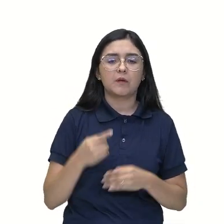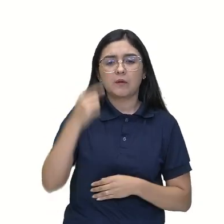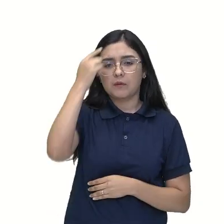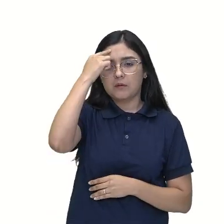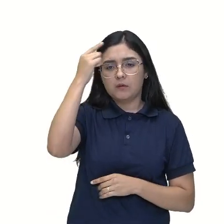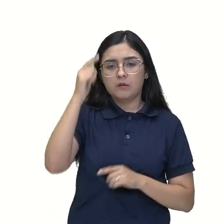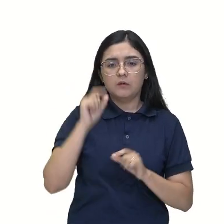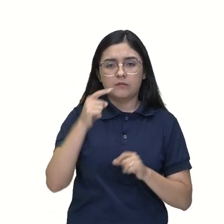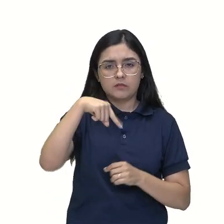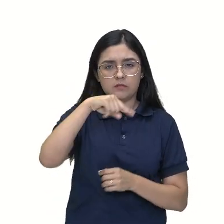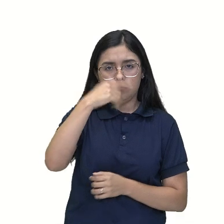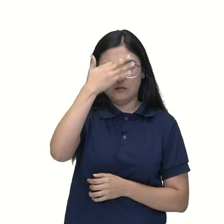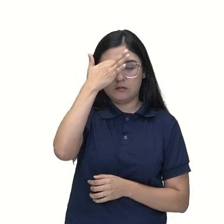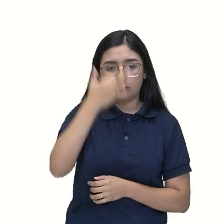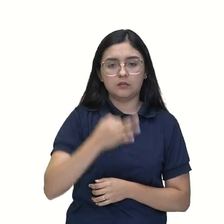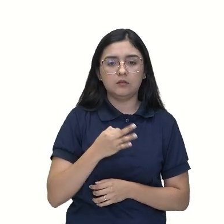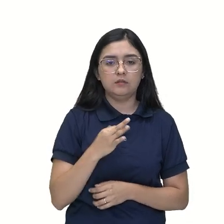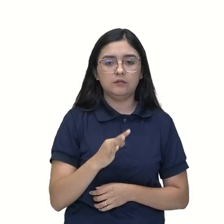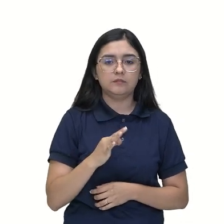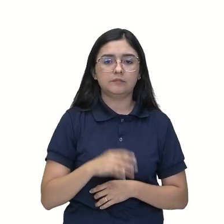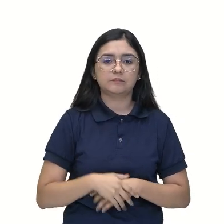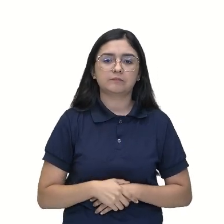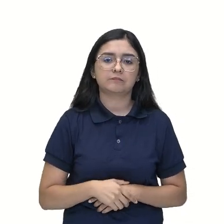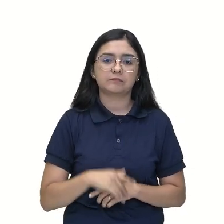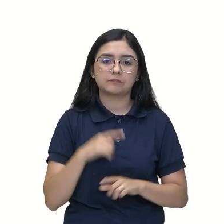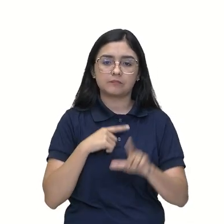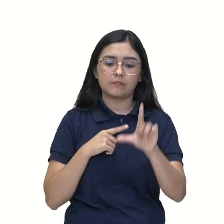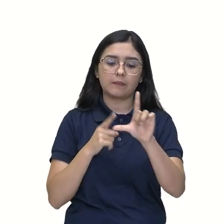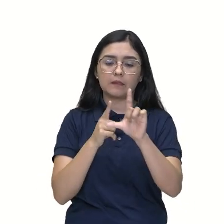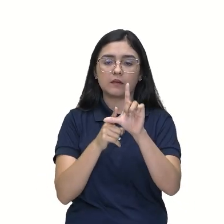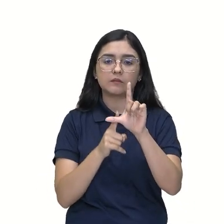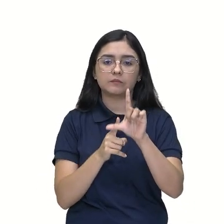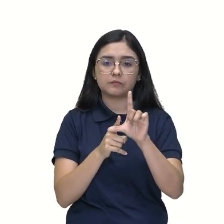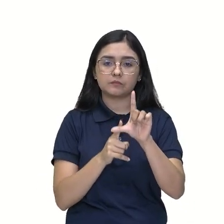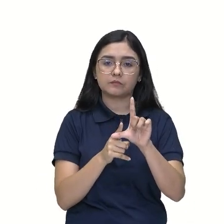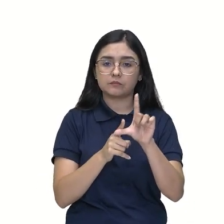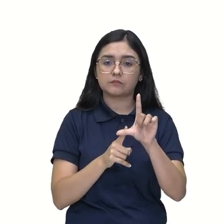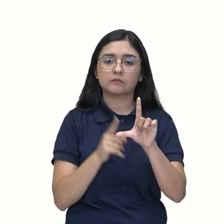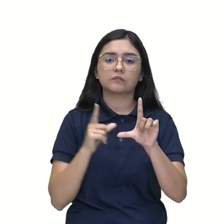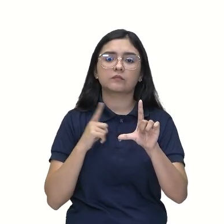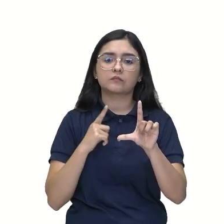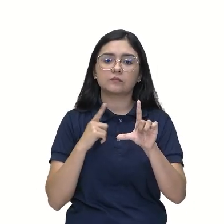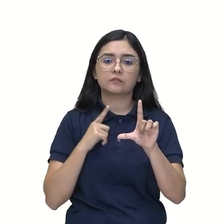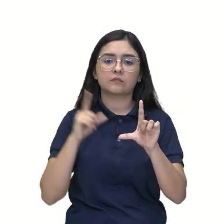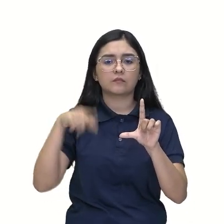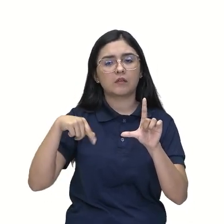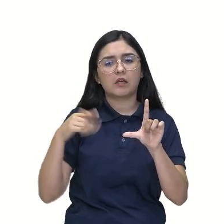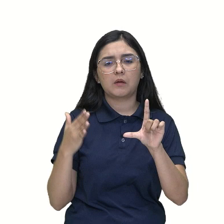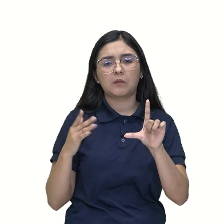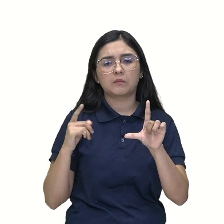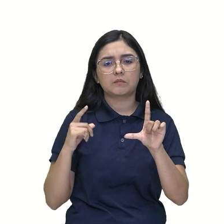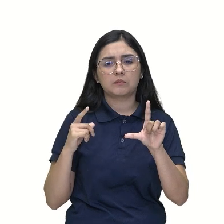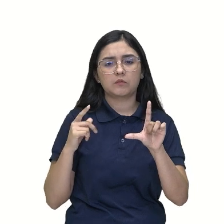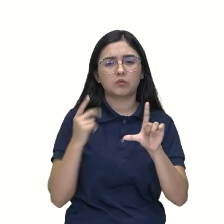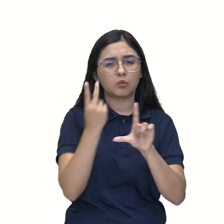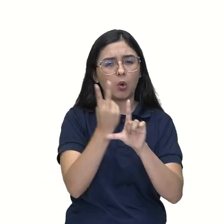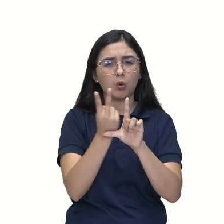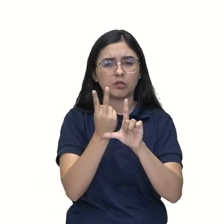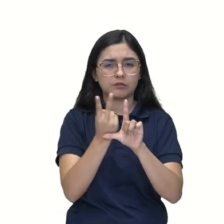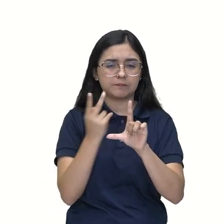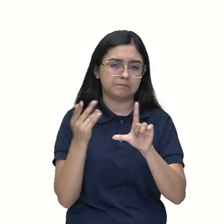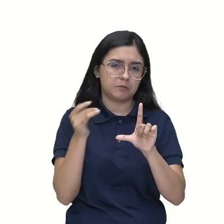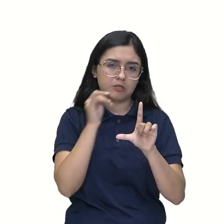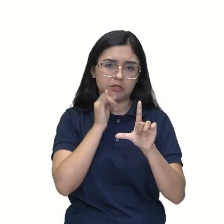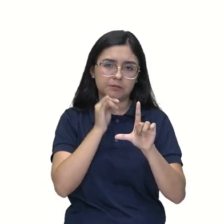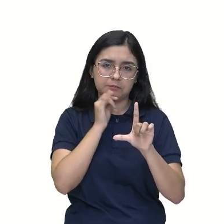supor que aqui no eixo x a coordenada seja igual a 2. Por